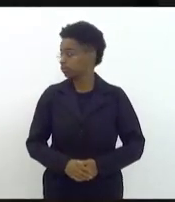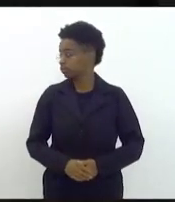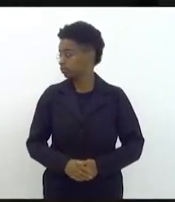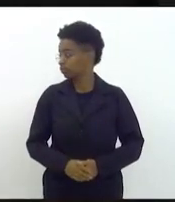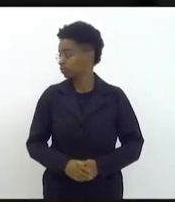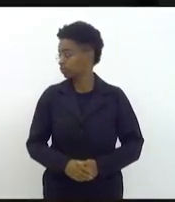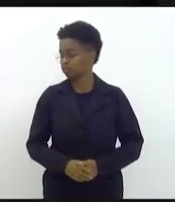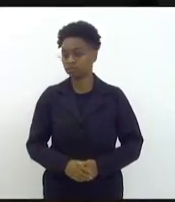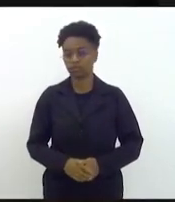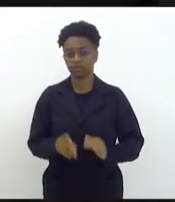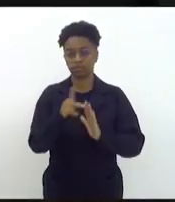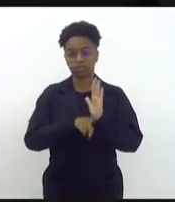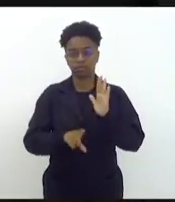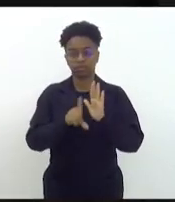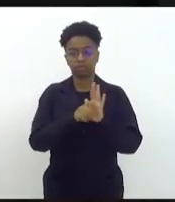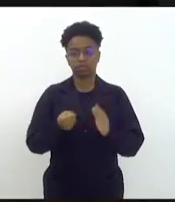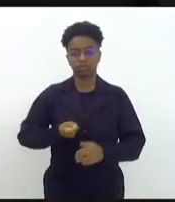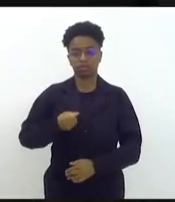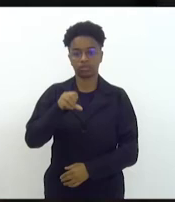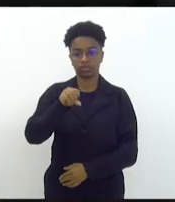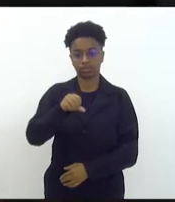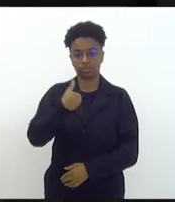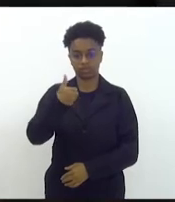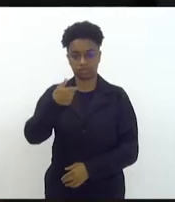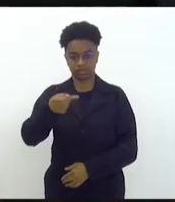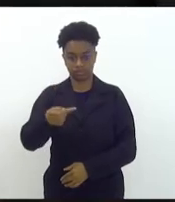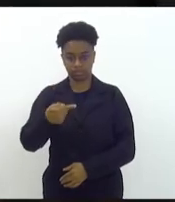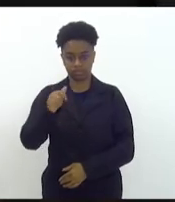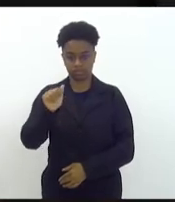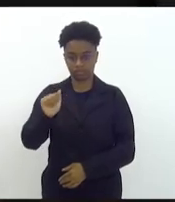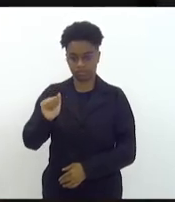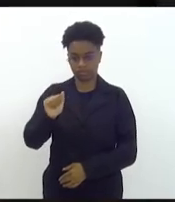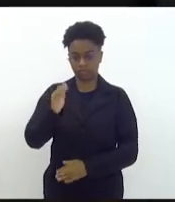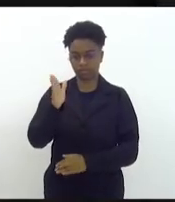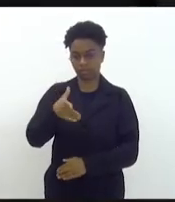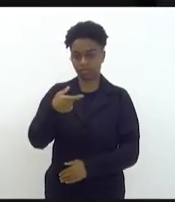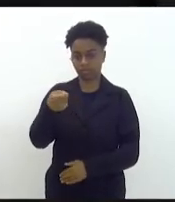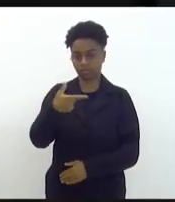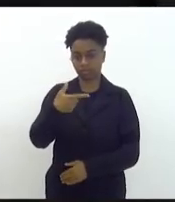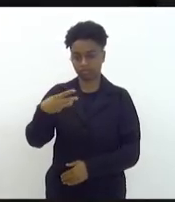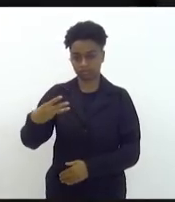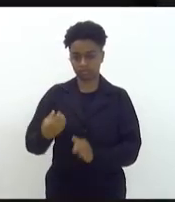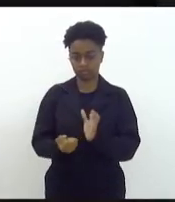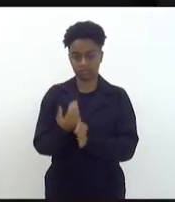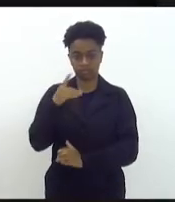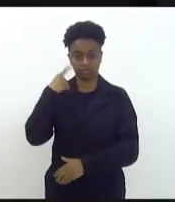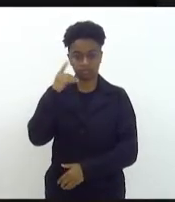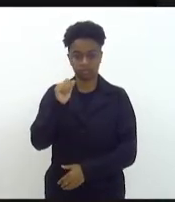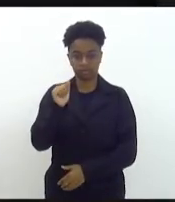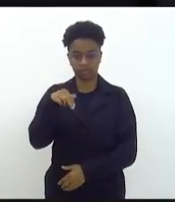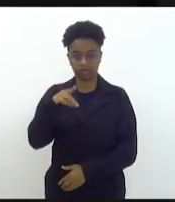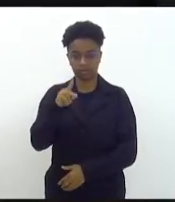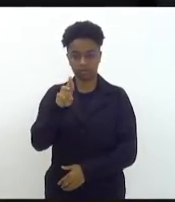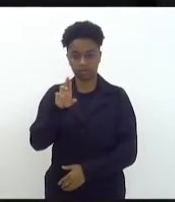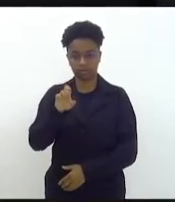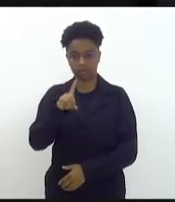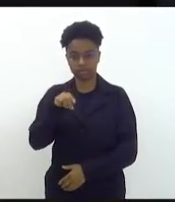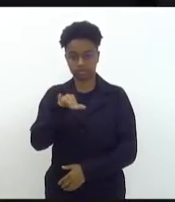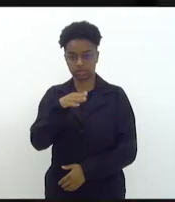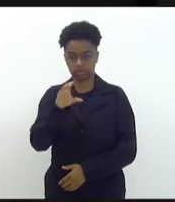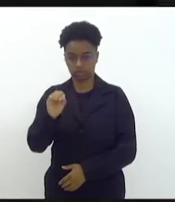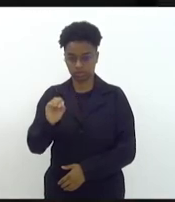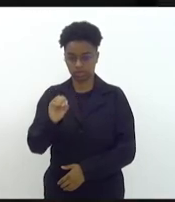anuncie o projeto de lei número 917 a de 2023 de autoria Deputado Andrézinho Siciliano